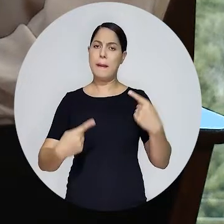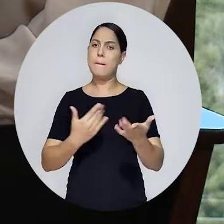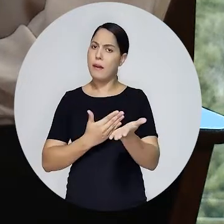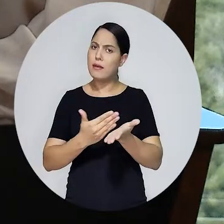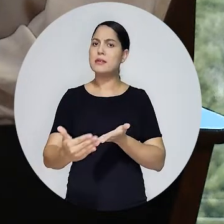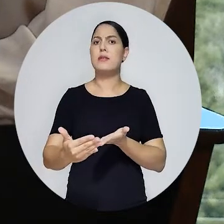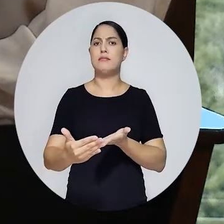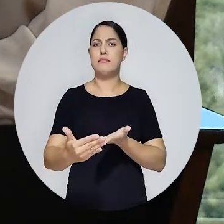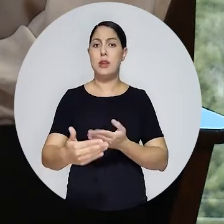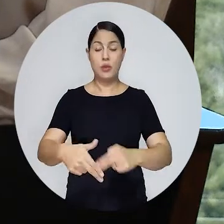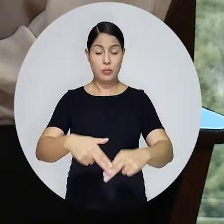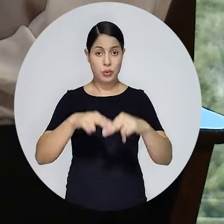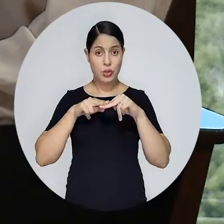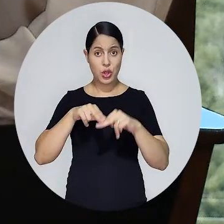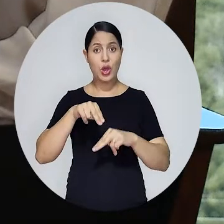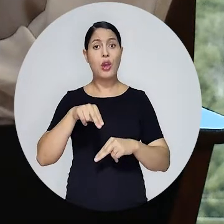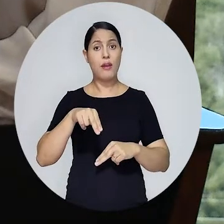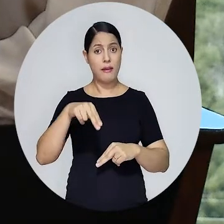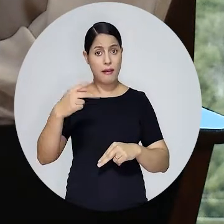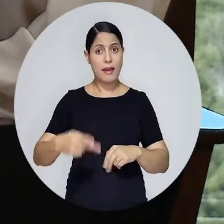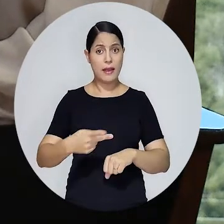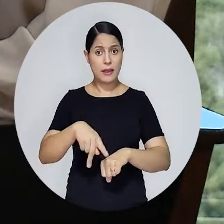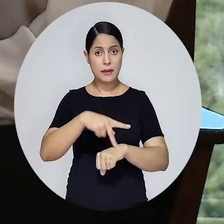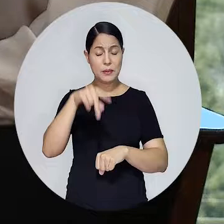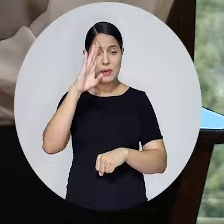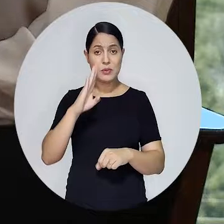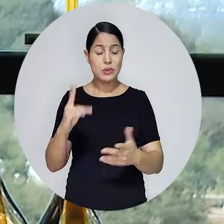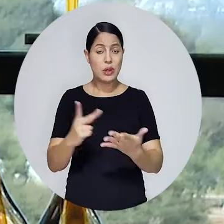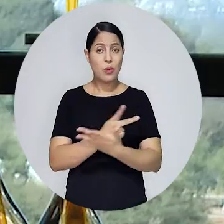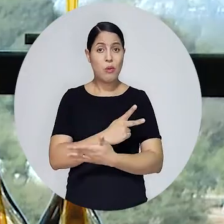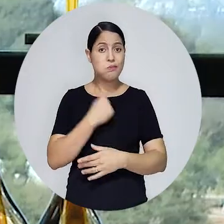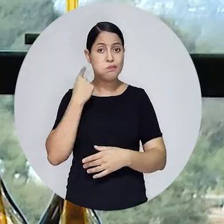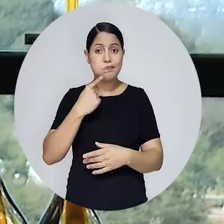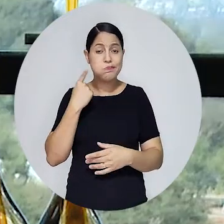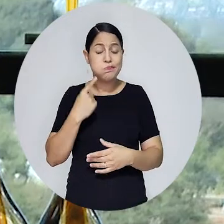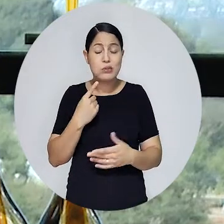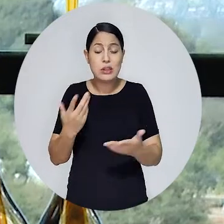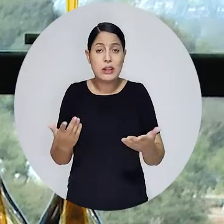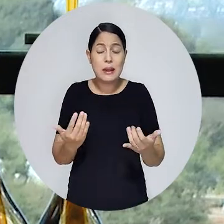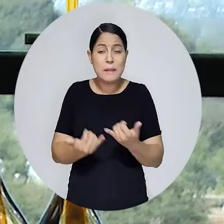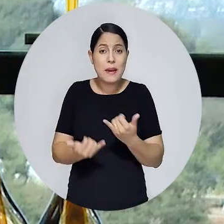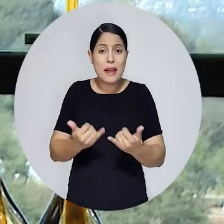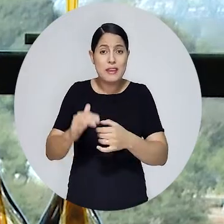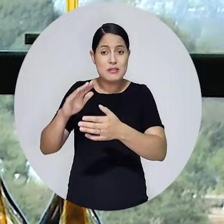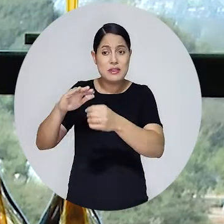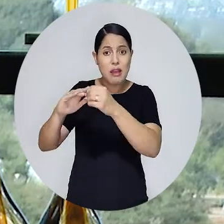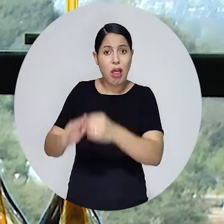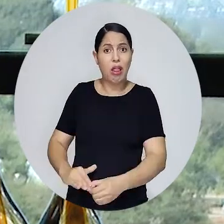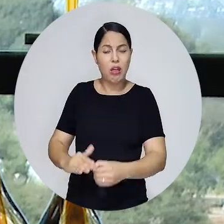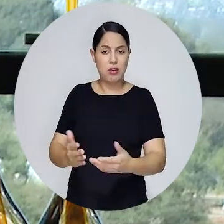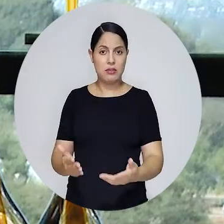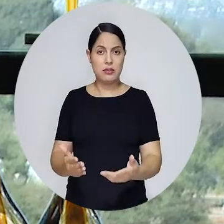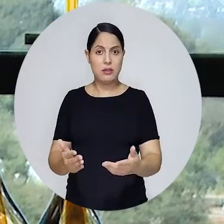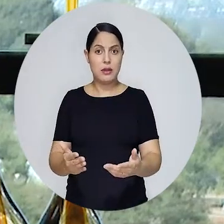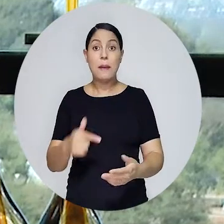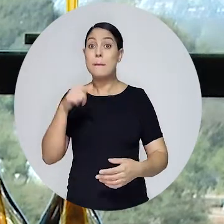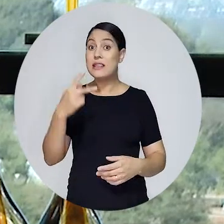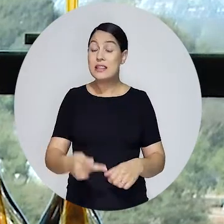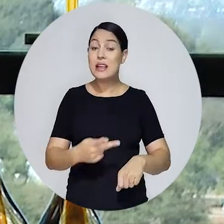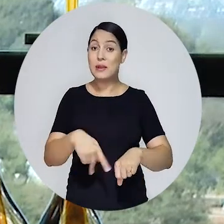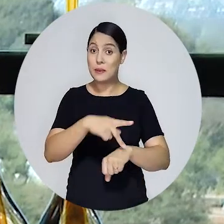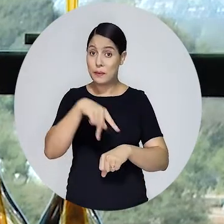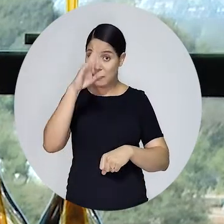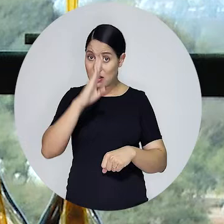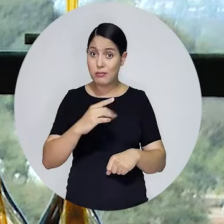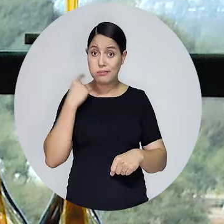porque no país a gente tem visto campanhas de vilipêndio à advocacia. E o advogado tem uma importância enorme. Nos países onde ocorreram